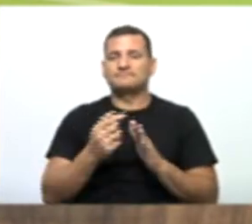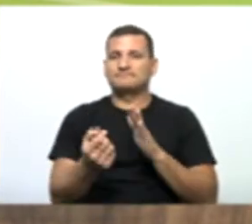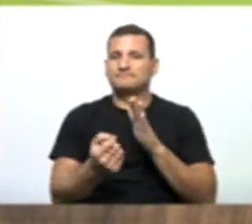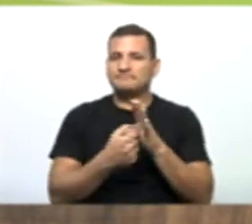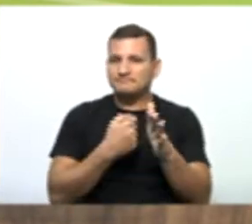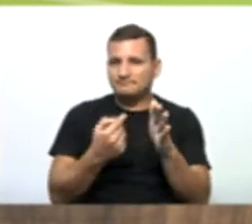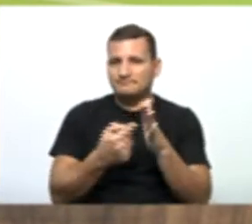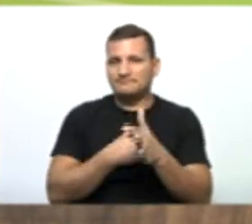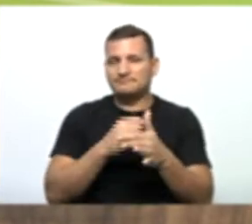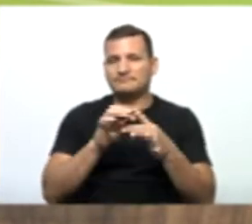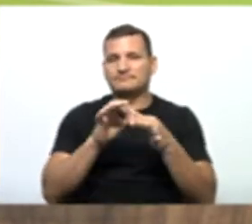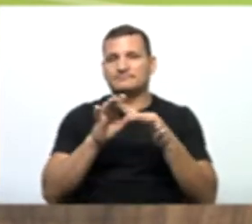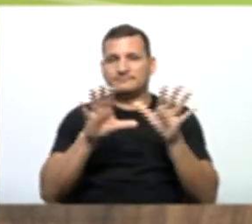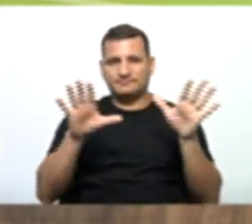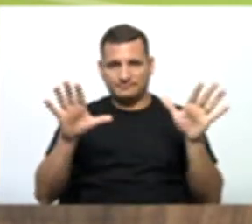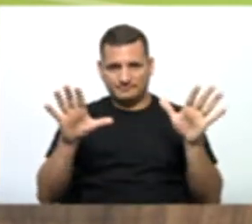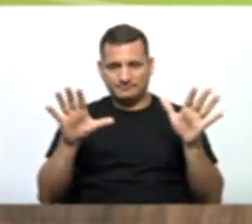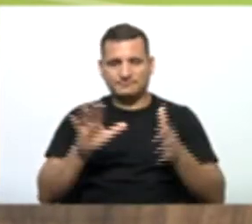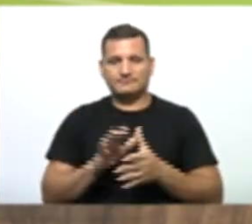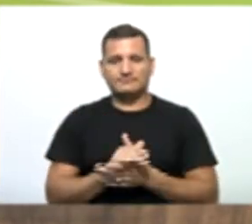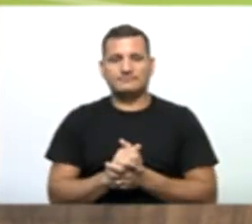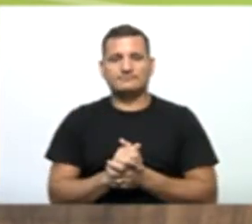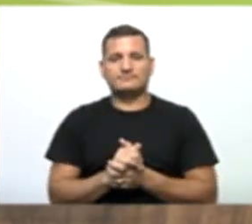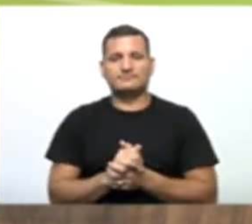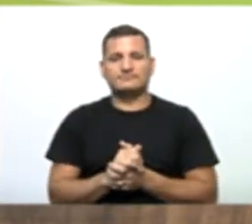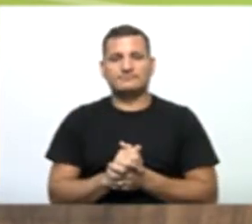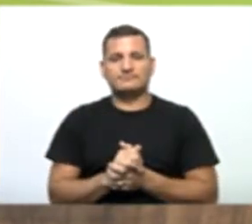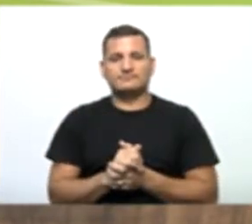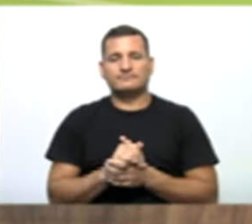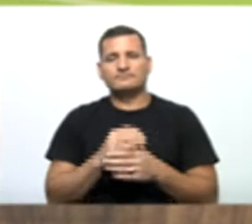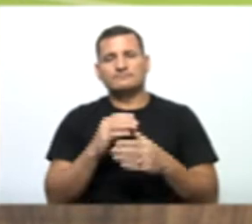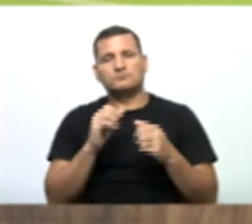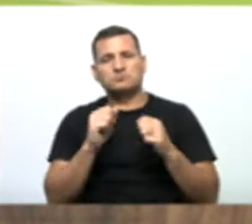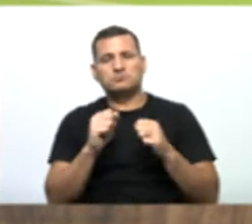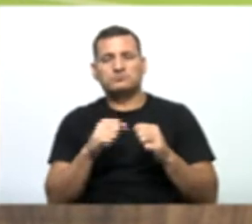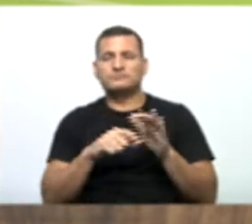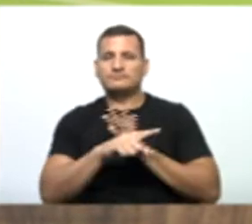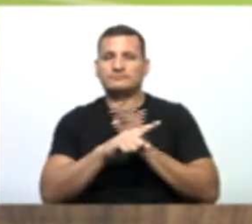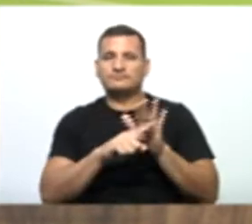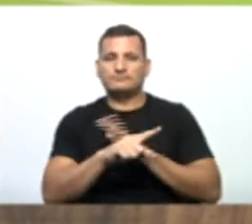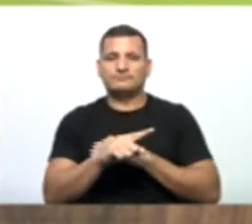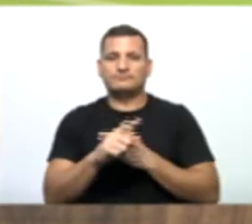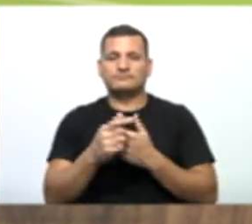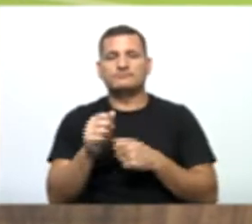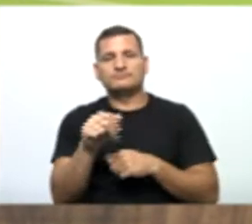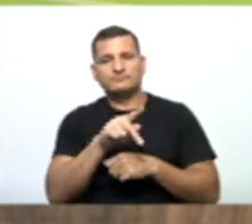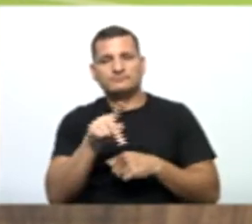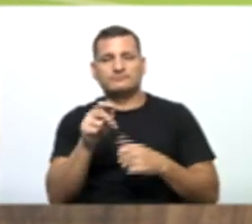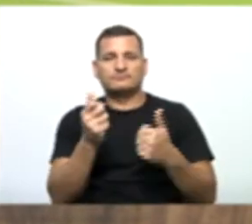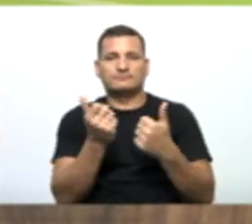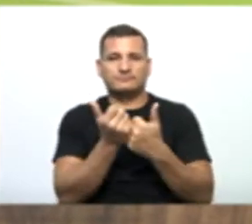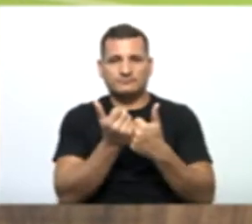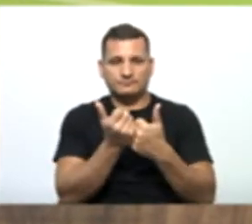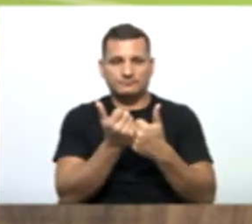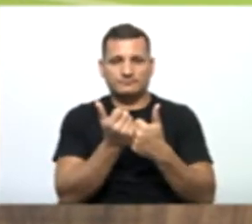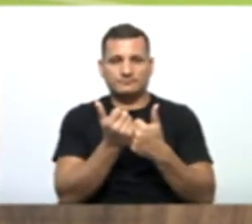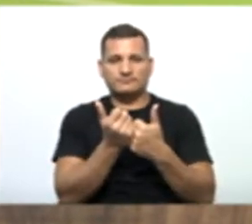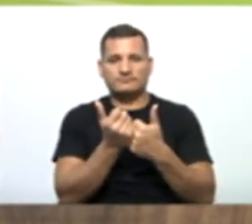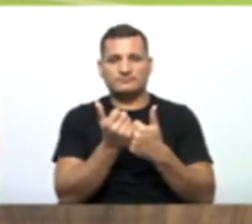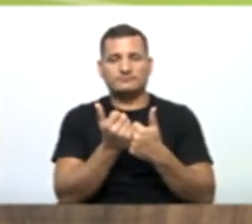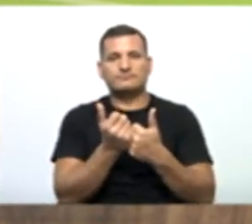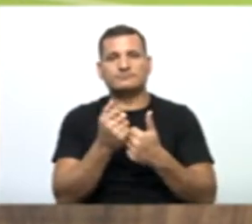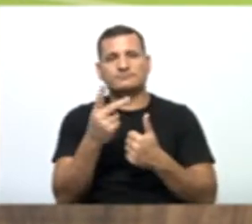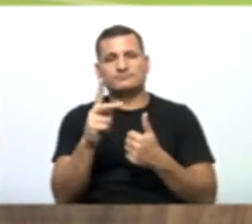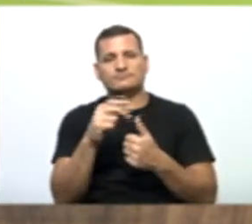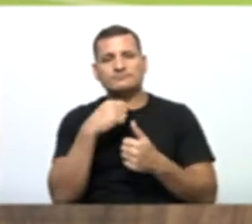e mandem o que vocês tiverem, conversem com seus tutores, e mandem